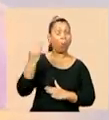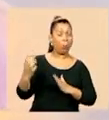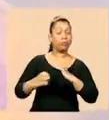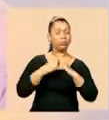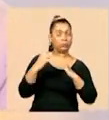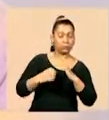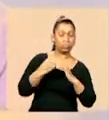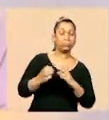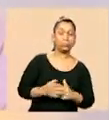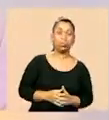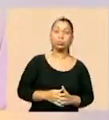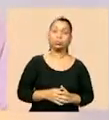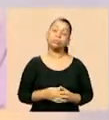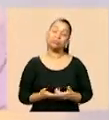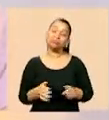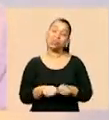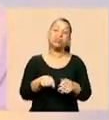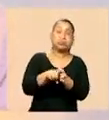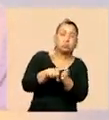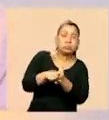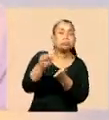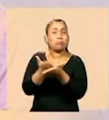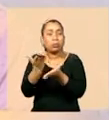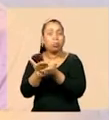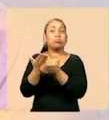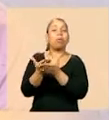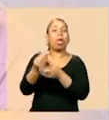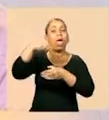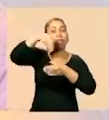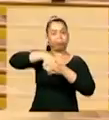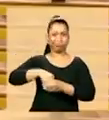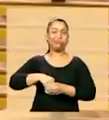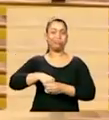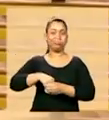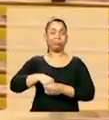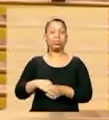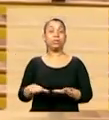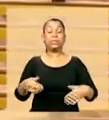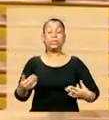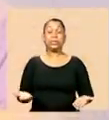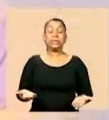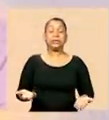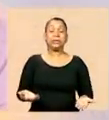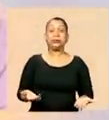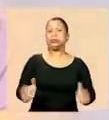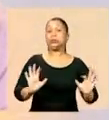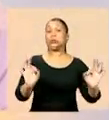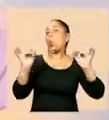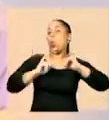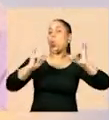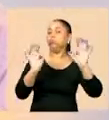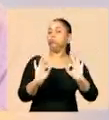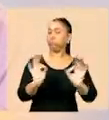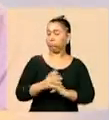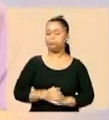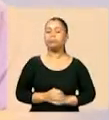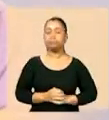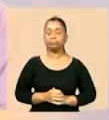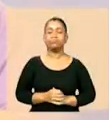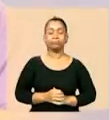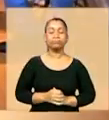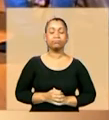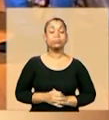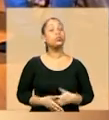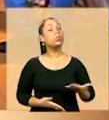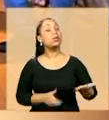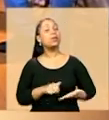algumas empresas, grandes empresas, elas fazem esse estudo interno. Então, não é divulgado, né?